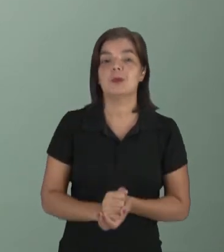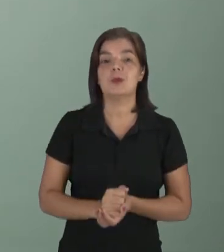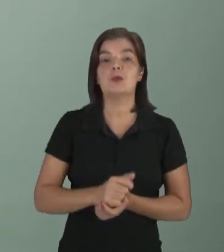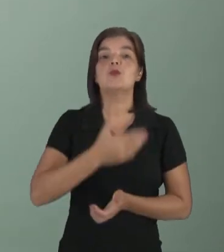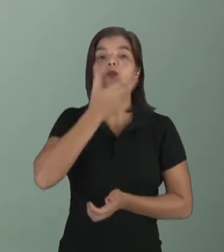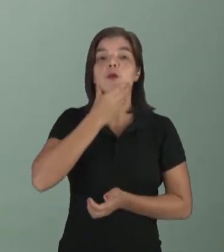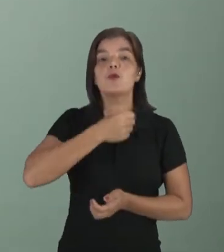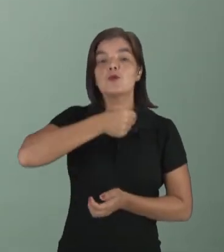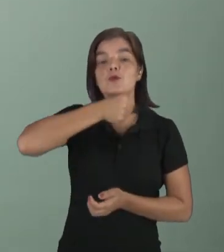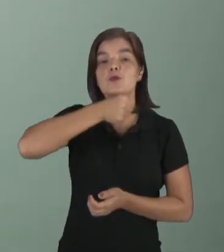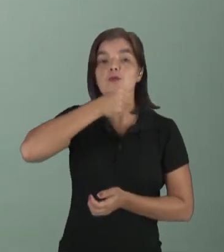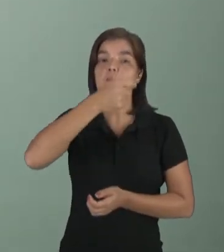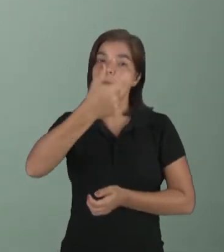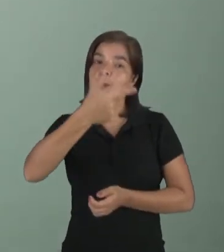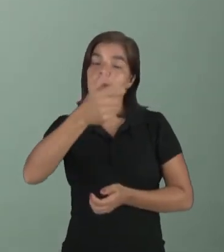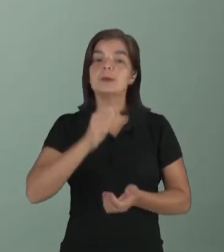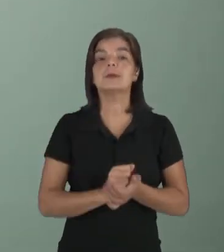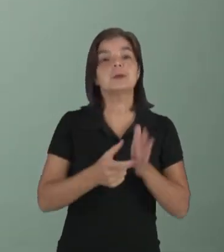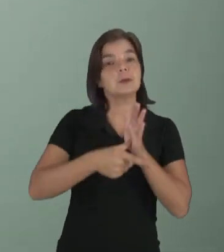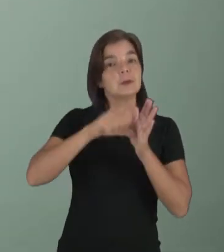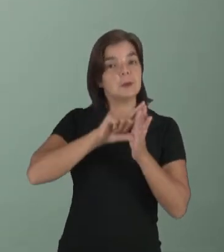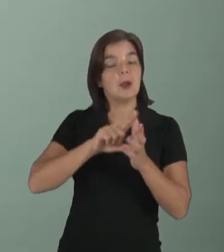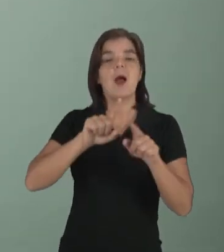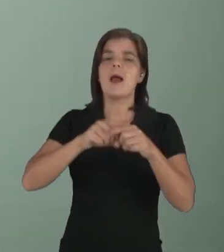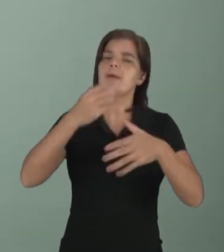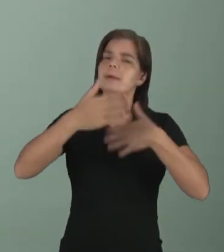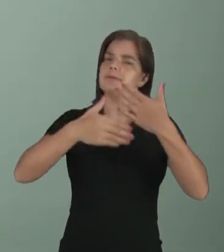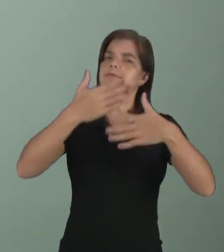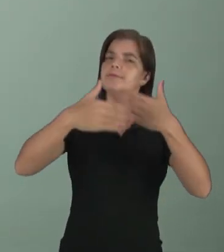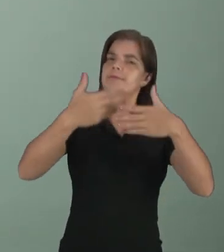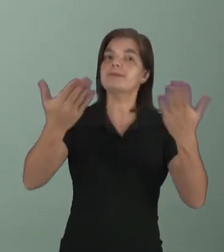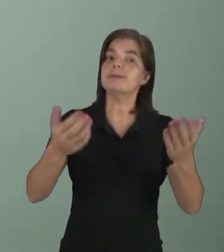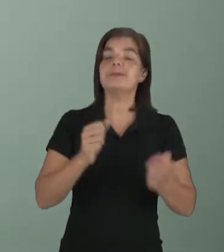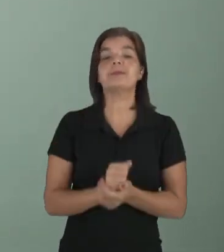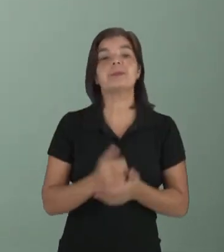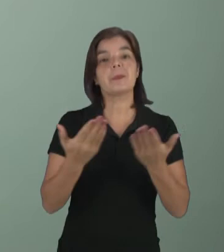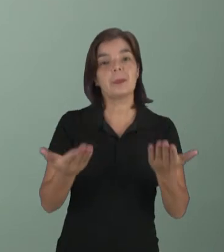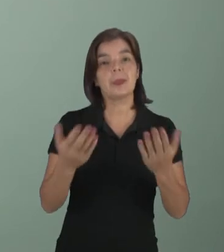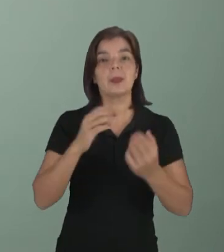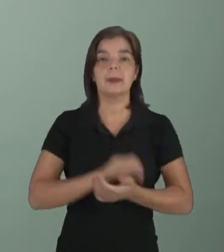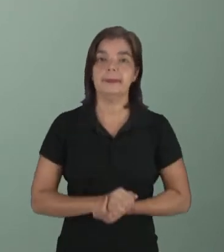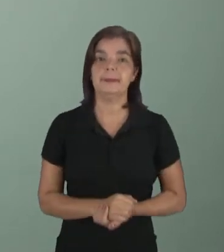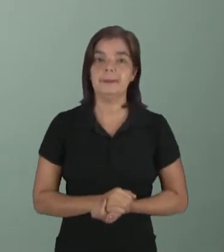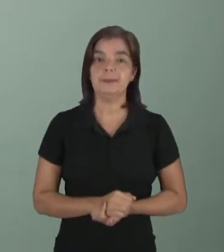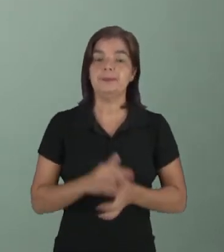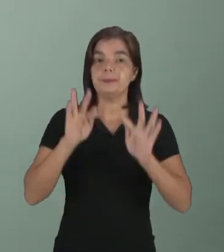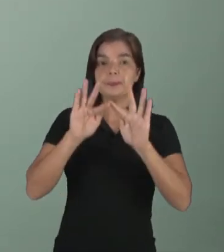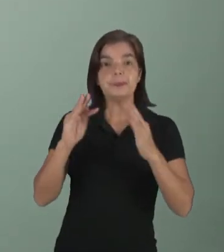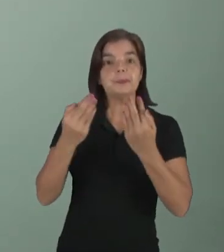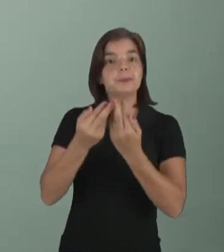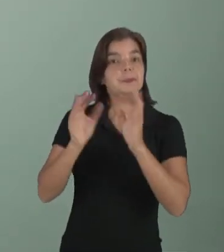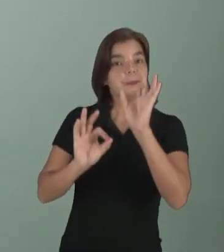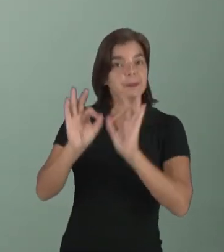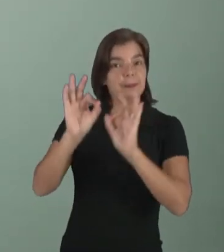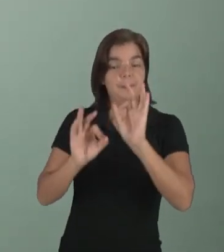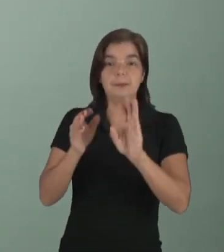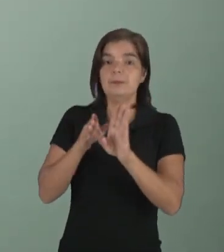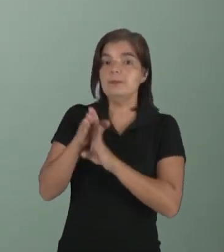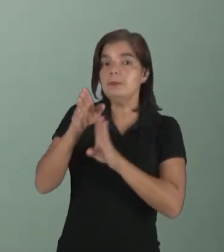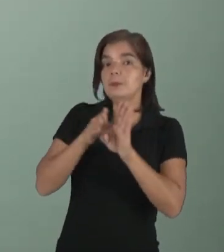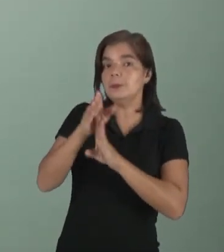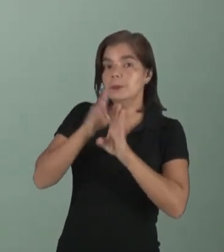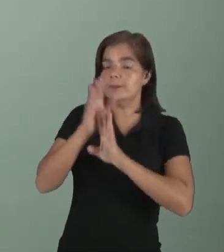os seus bisavós que veio o anjo seus bisavós seus tataravós e assim vai então a celulite e ela serve para